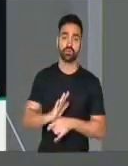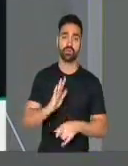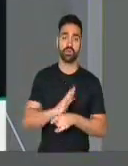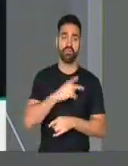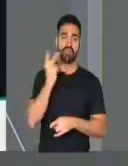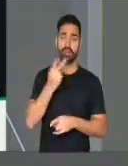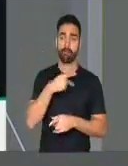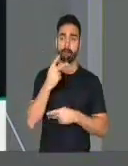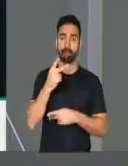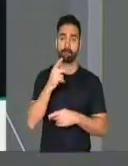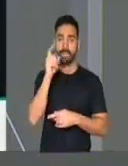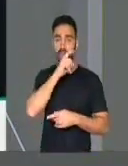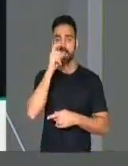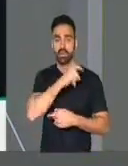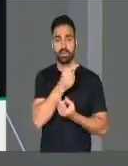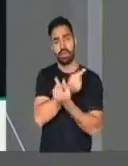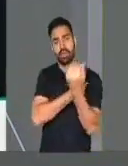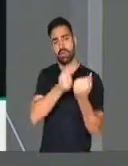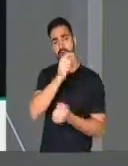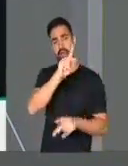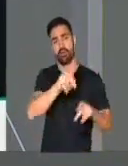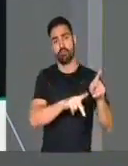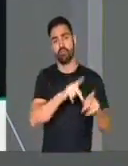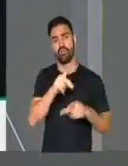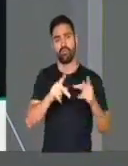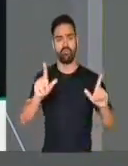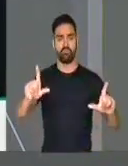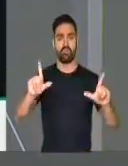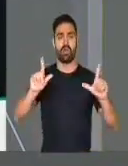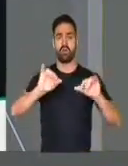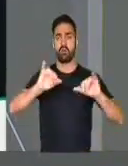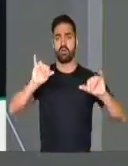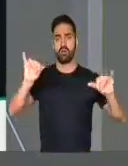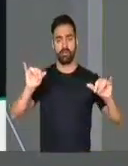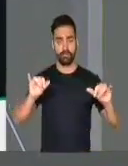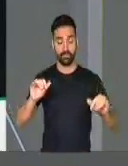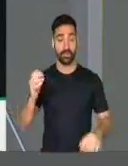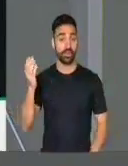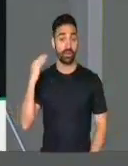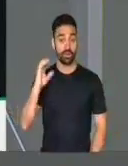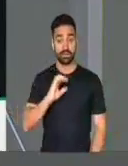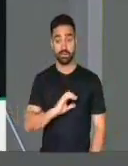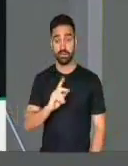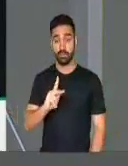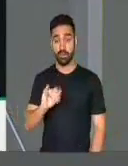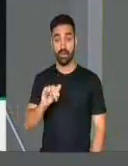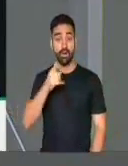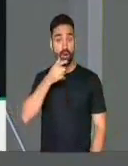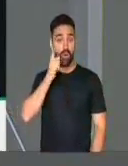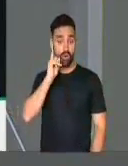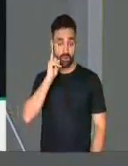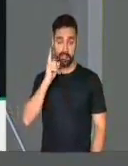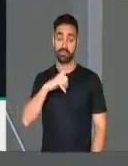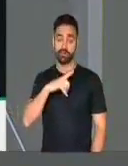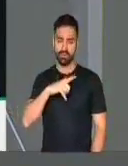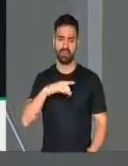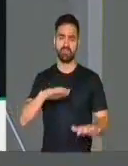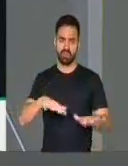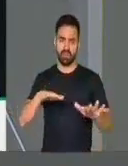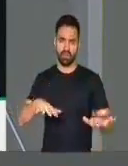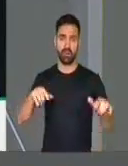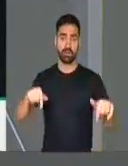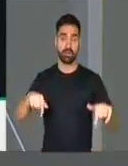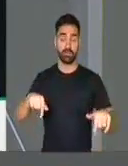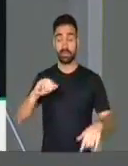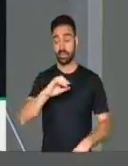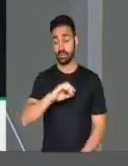para o povo, enganar o povo. A CPI, onde tivemos um grande ato nesta casa, a